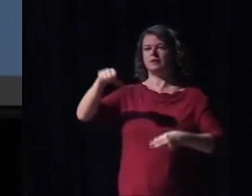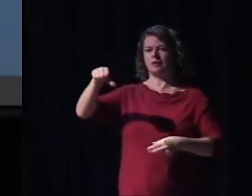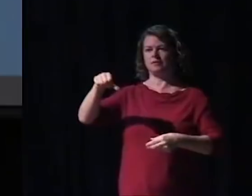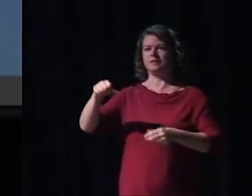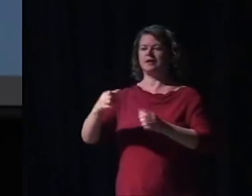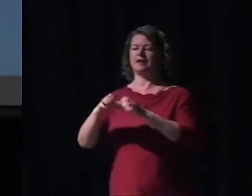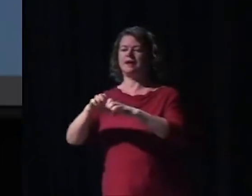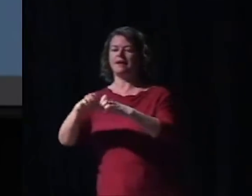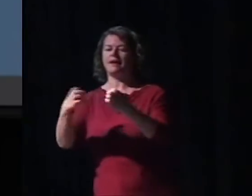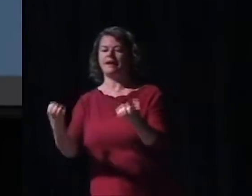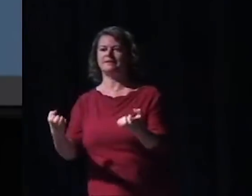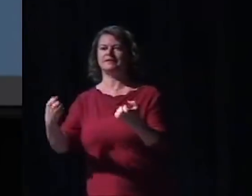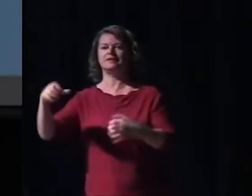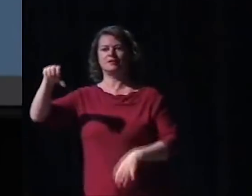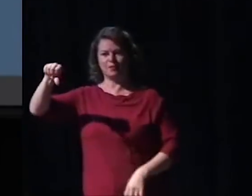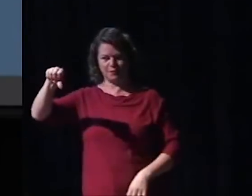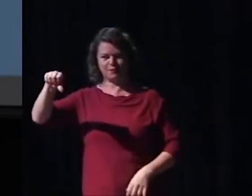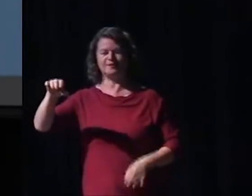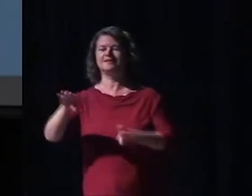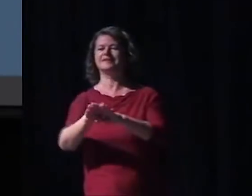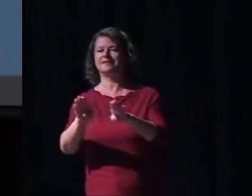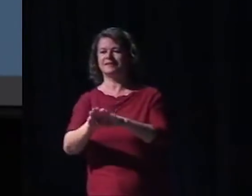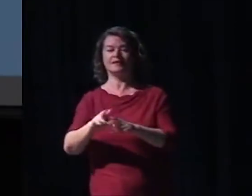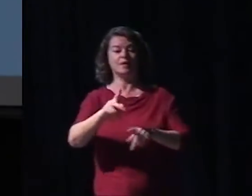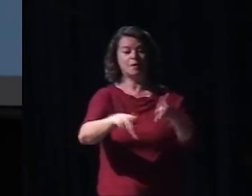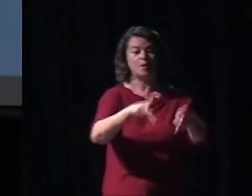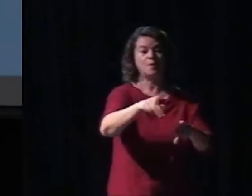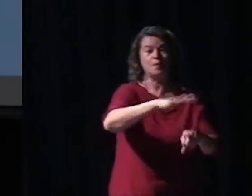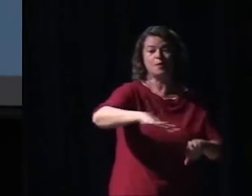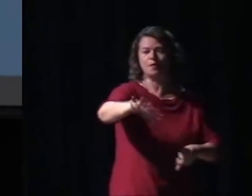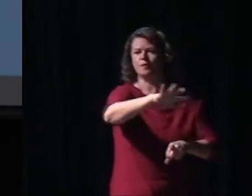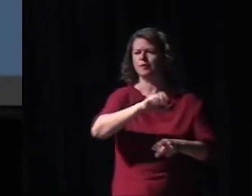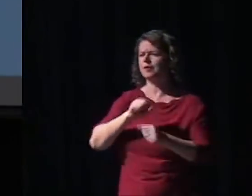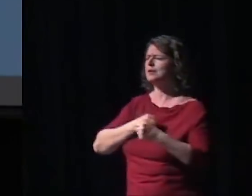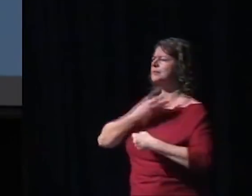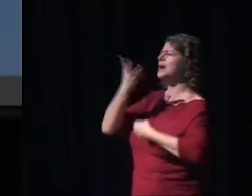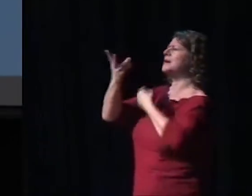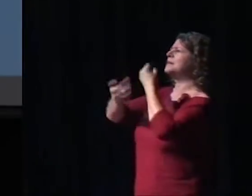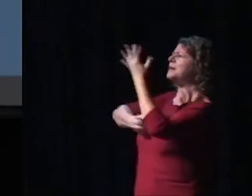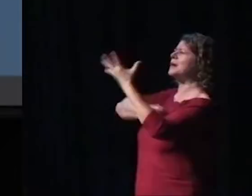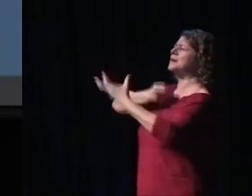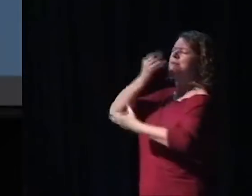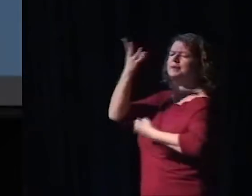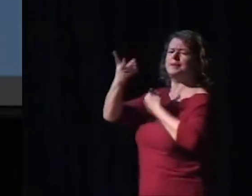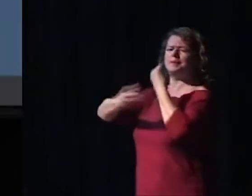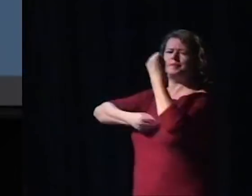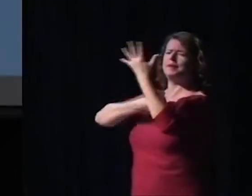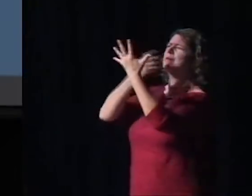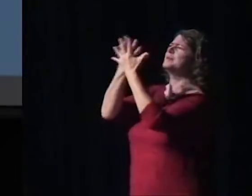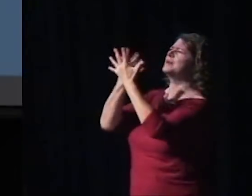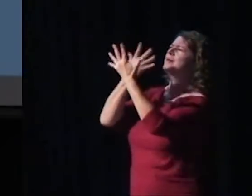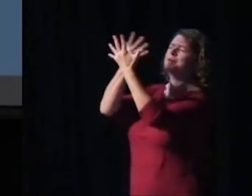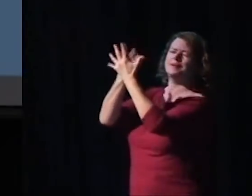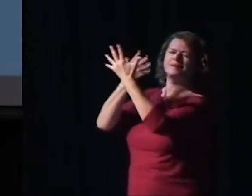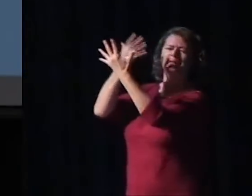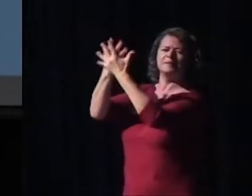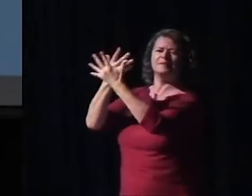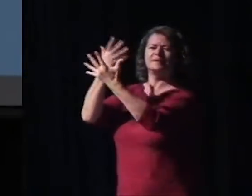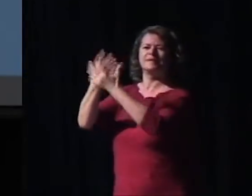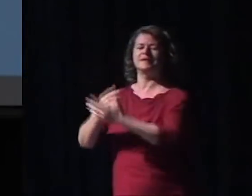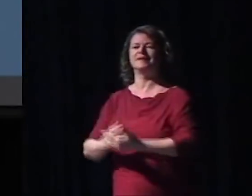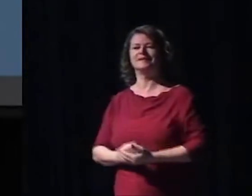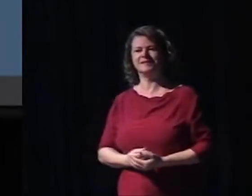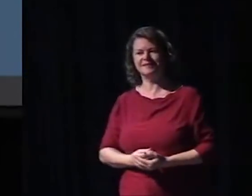Quando o povo de Deus confessa os seus pecados. Daniel 9, ele confessa o pecado, o